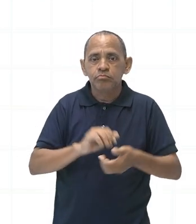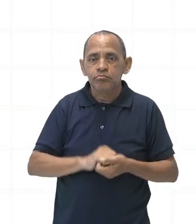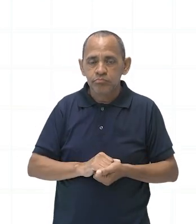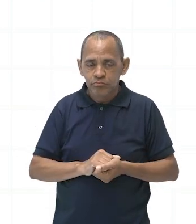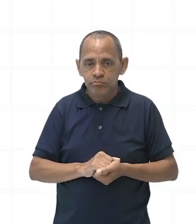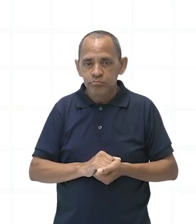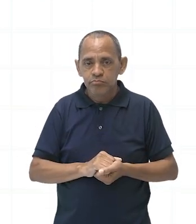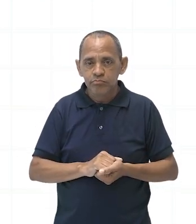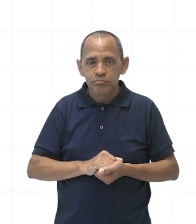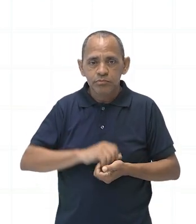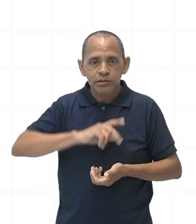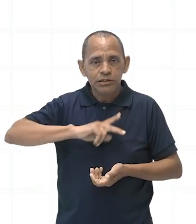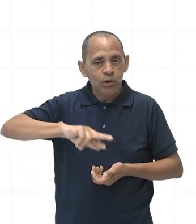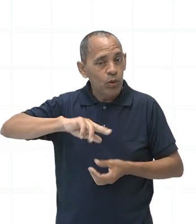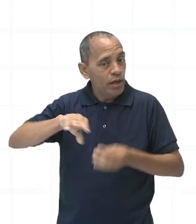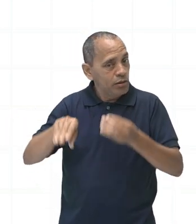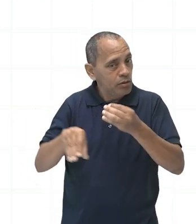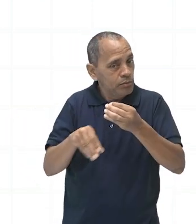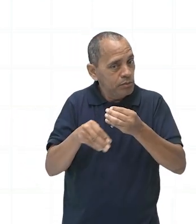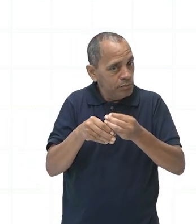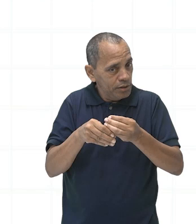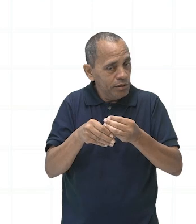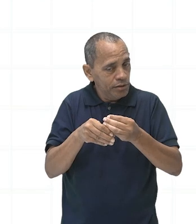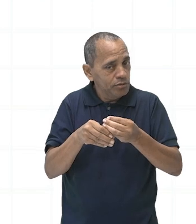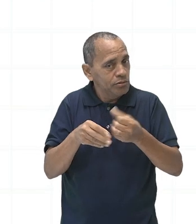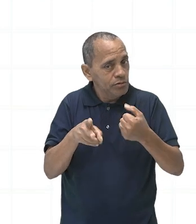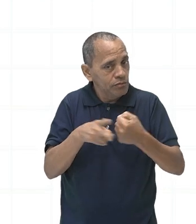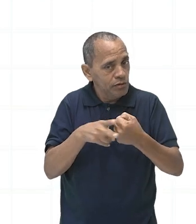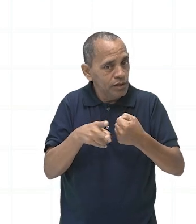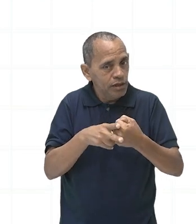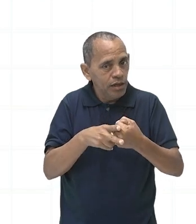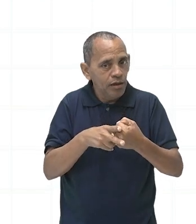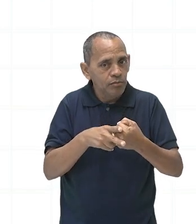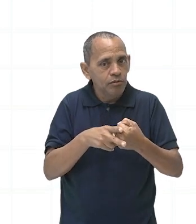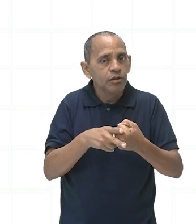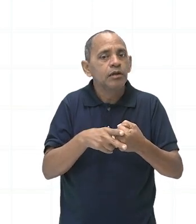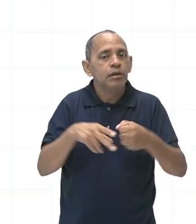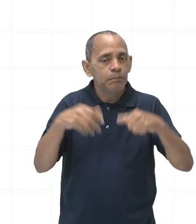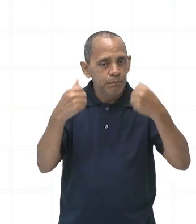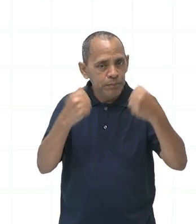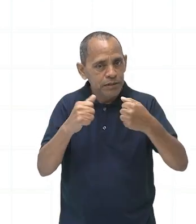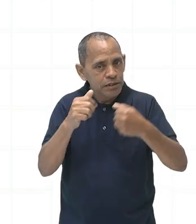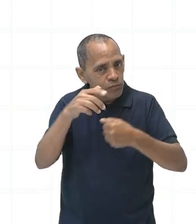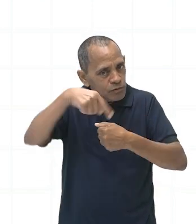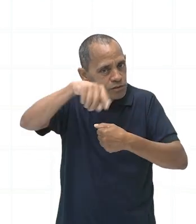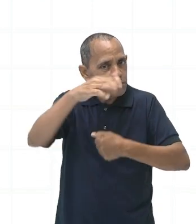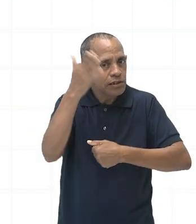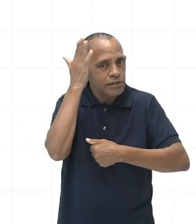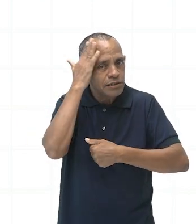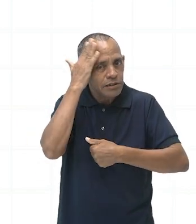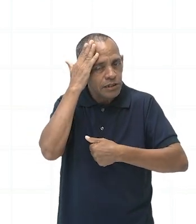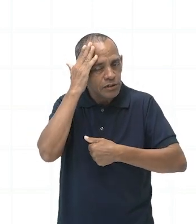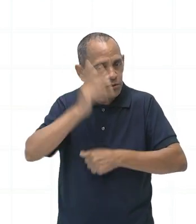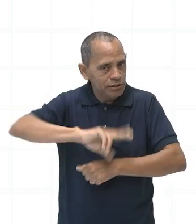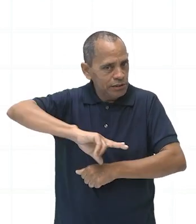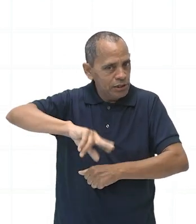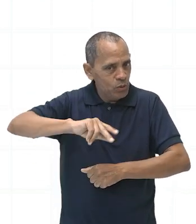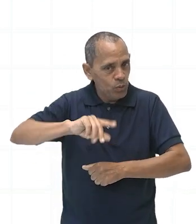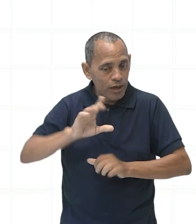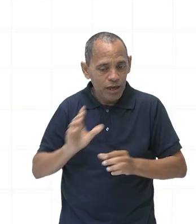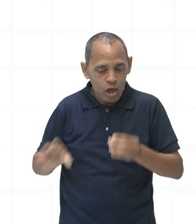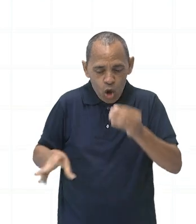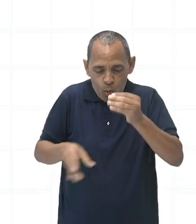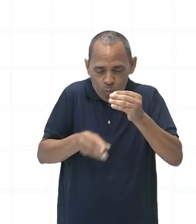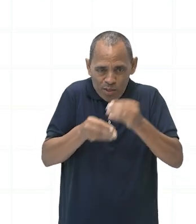do sujeito não é complemento deste verbo. Que fique claro, tá, gente? Não é complemento do verbo,